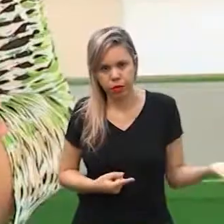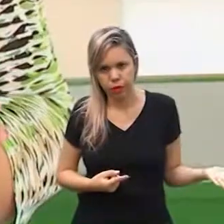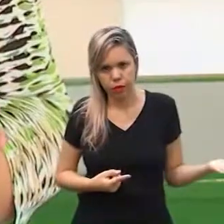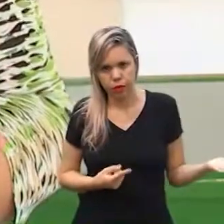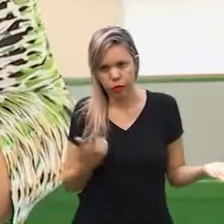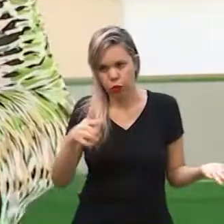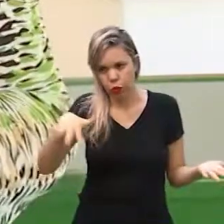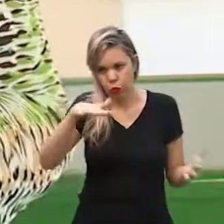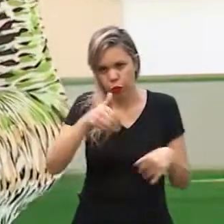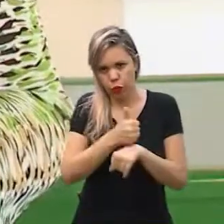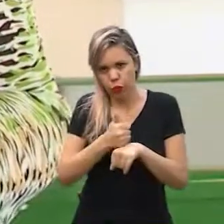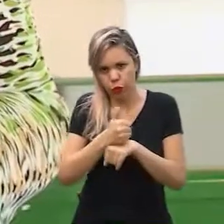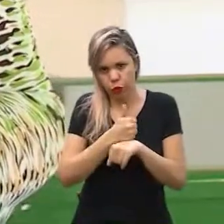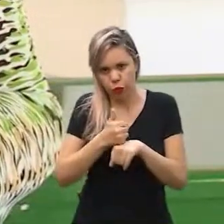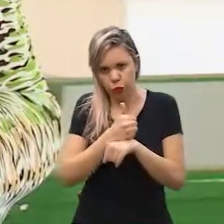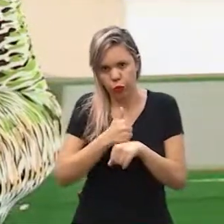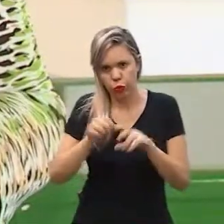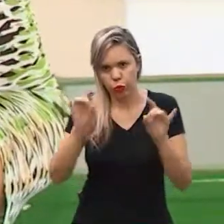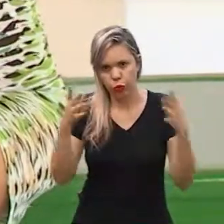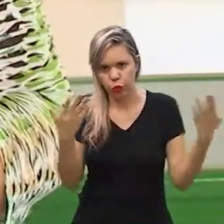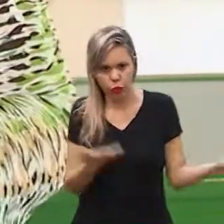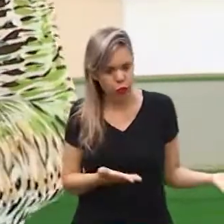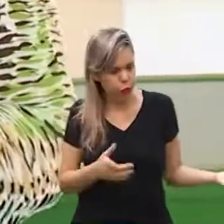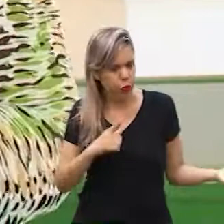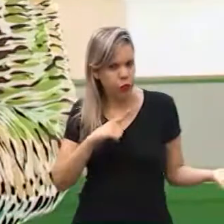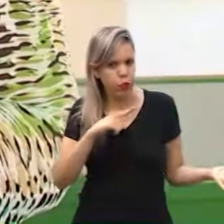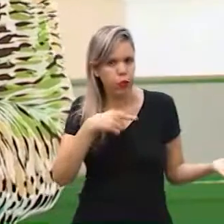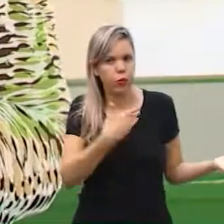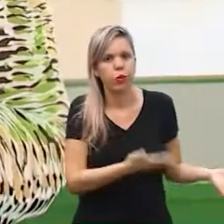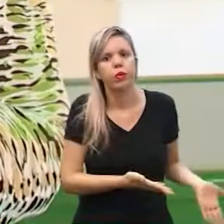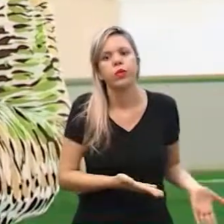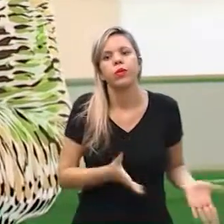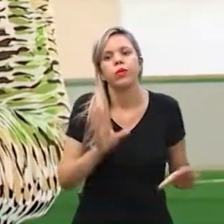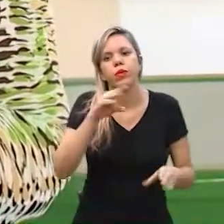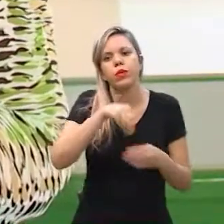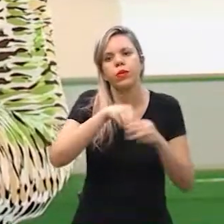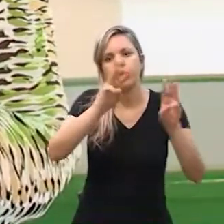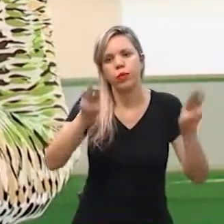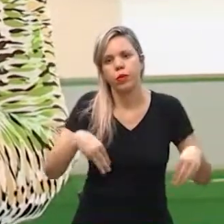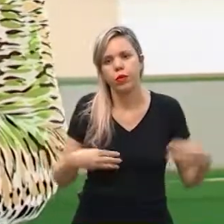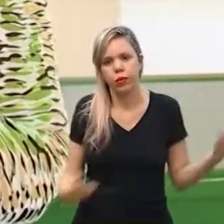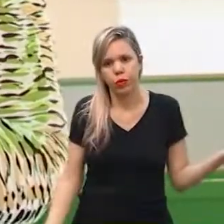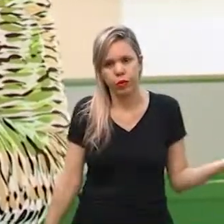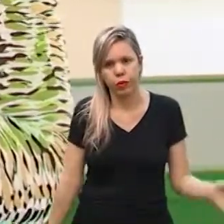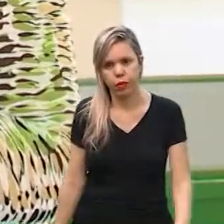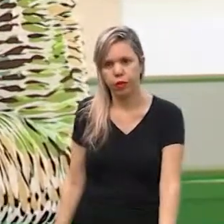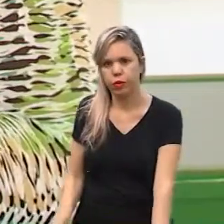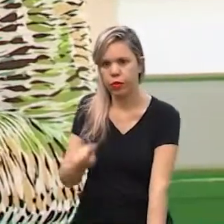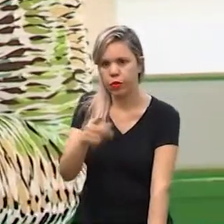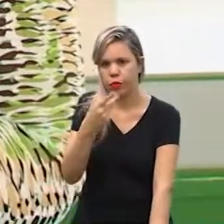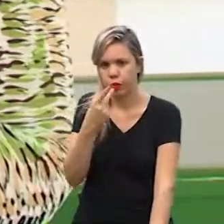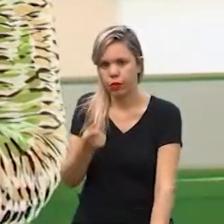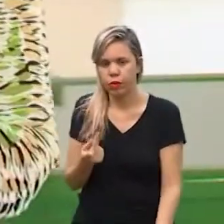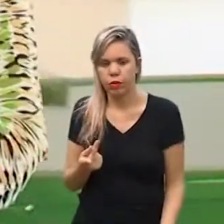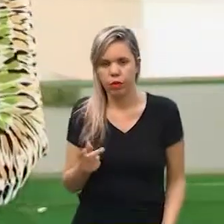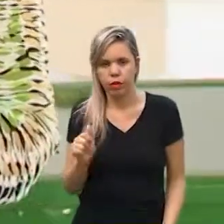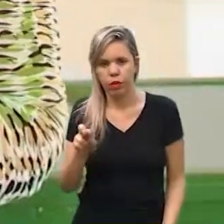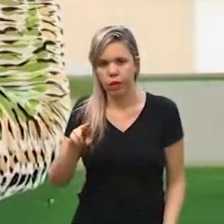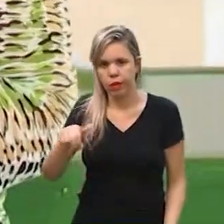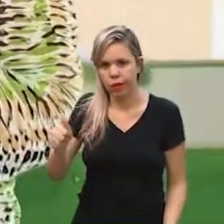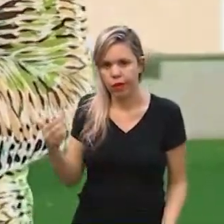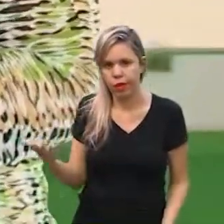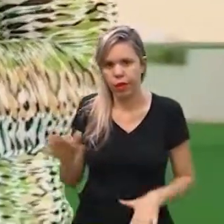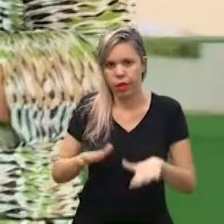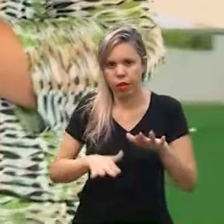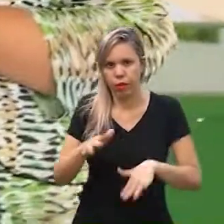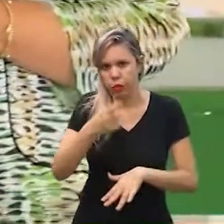nas outras áreas, nas outras especializações que nós temos dentro de um museu. Você citou aí, né, Adriana, que